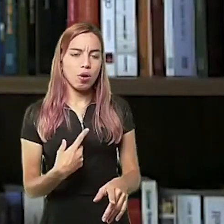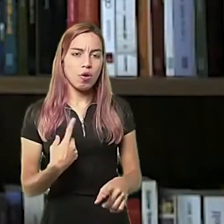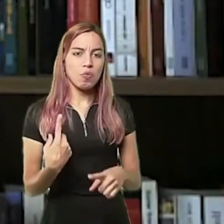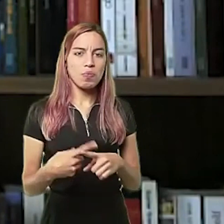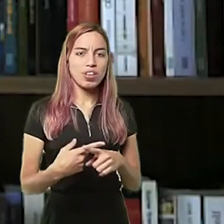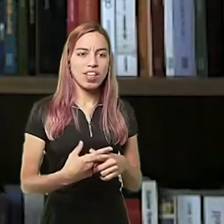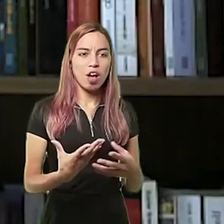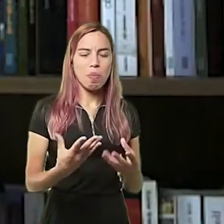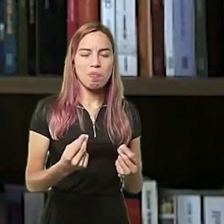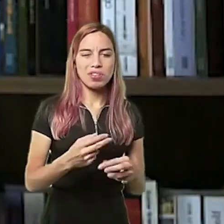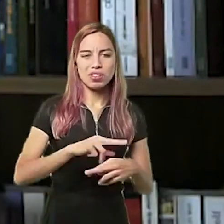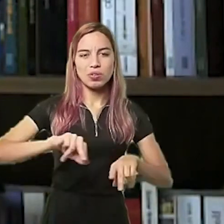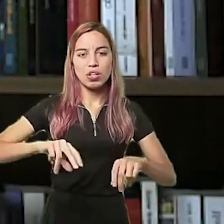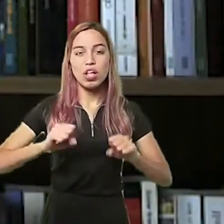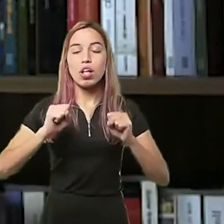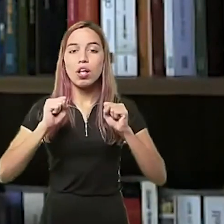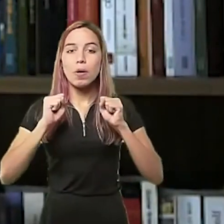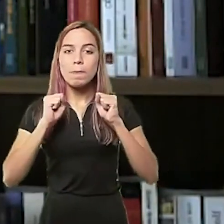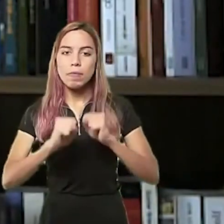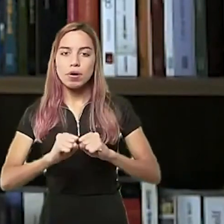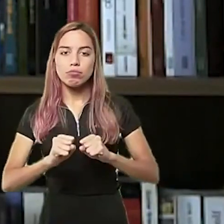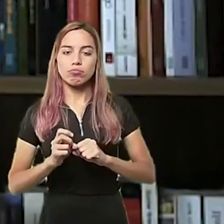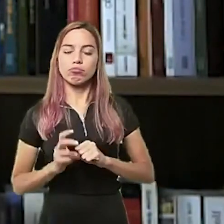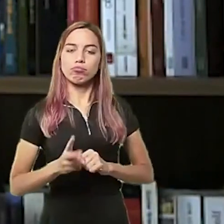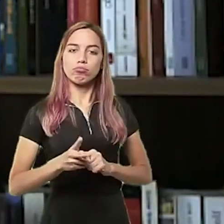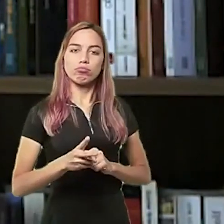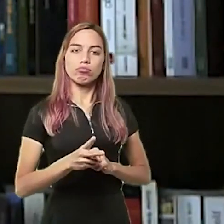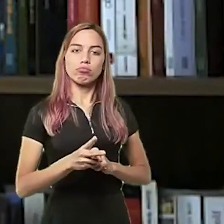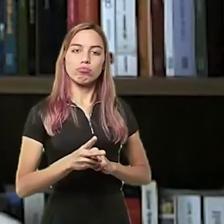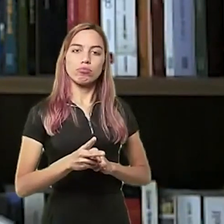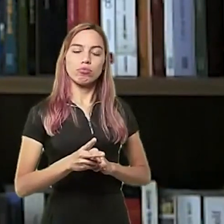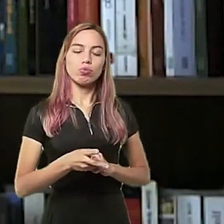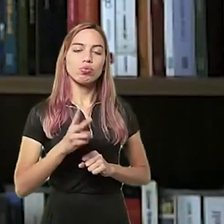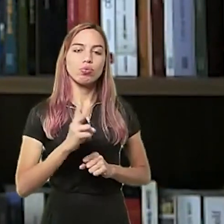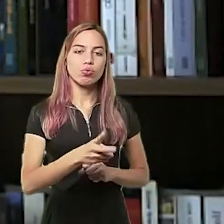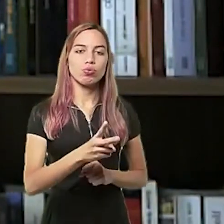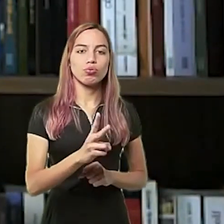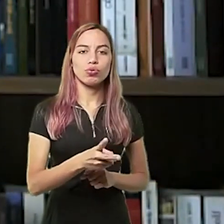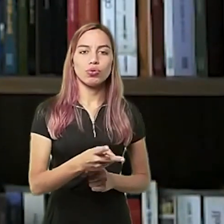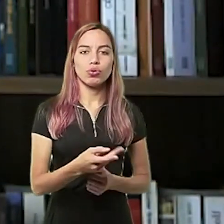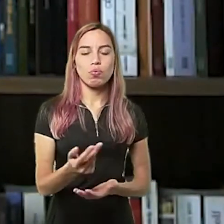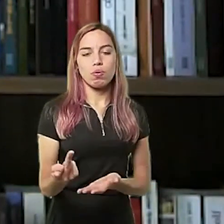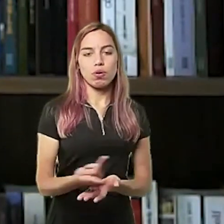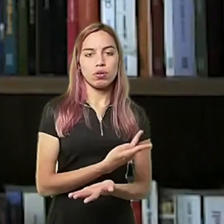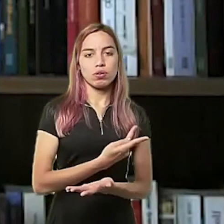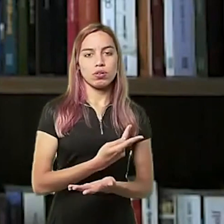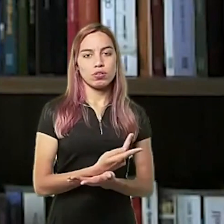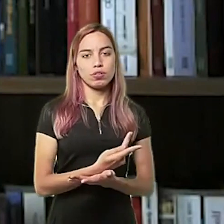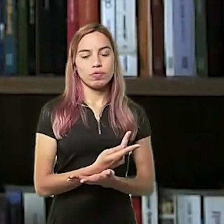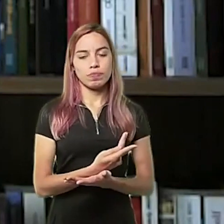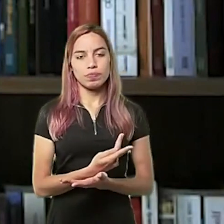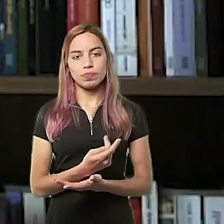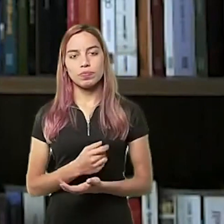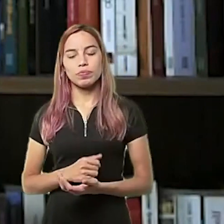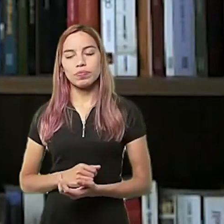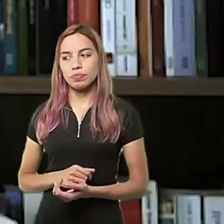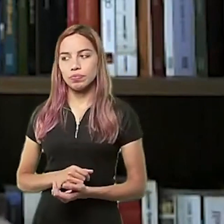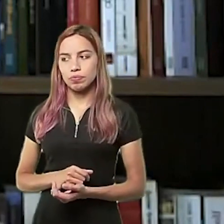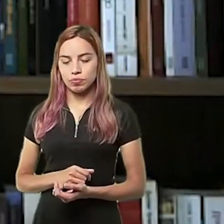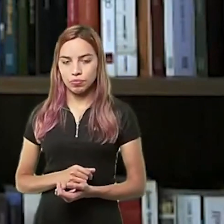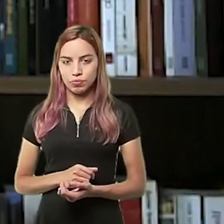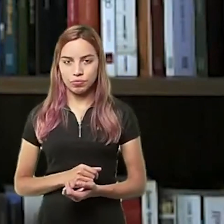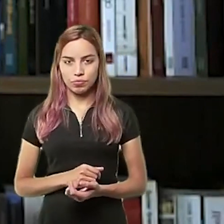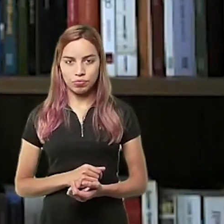E a literatura, ela só faz se debruçar sobre isso, né? É um registro do tempo, é um registro